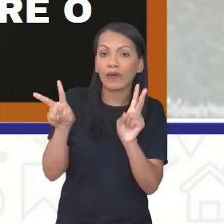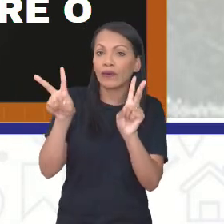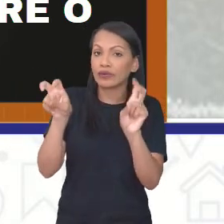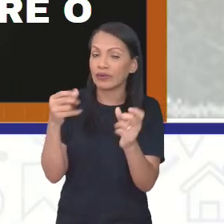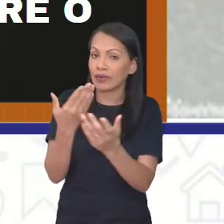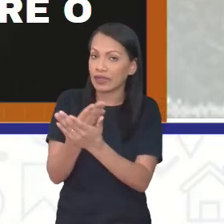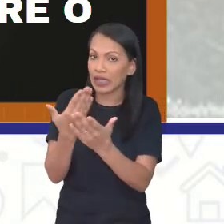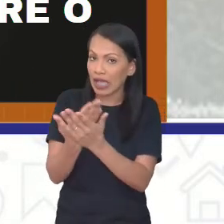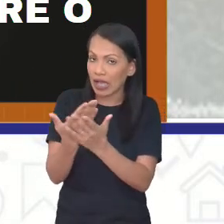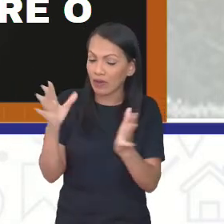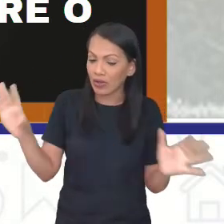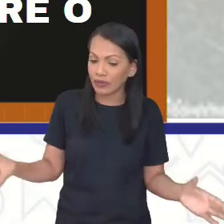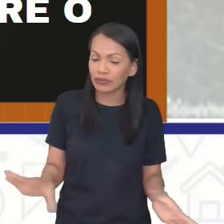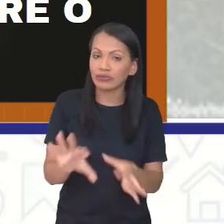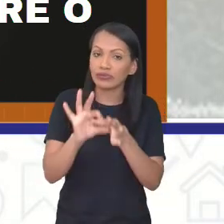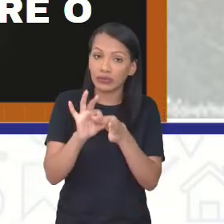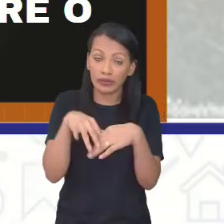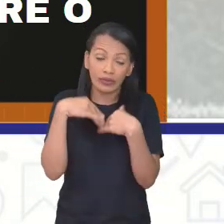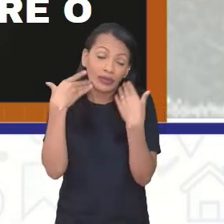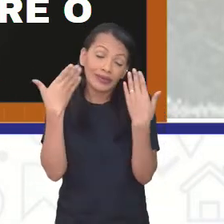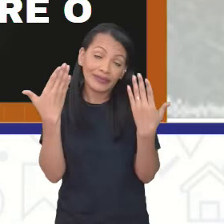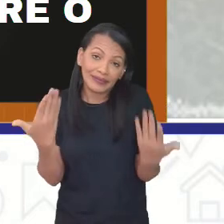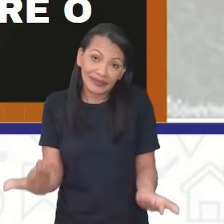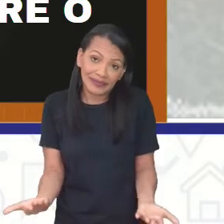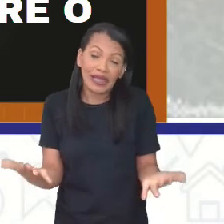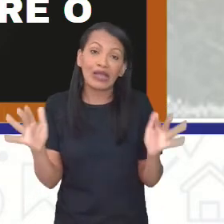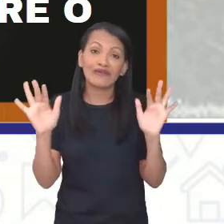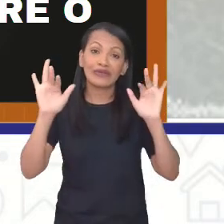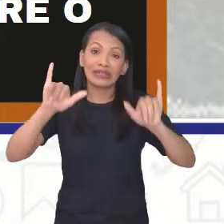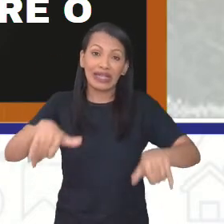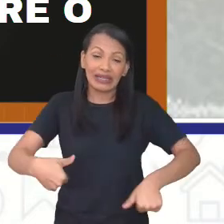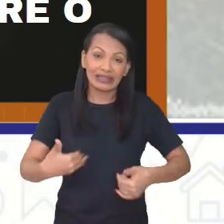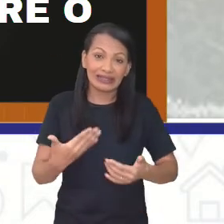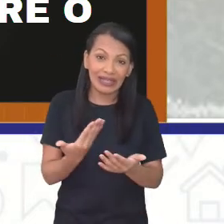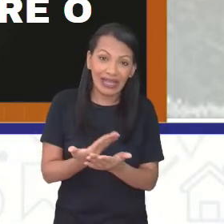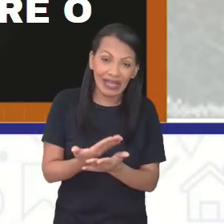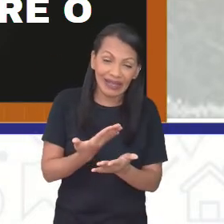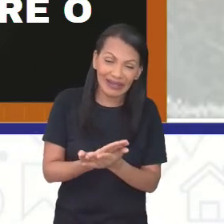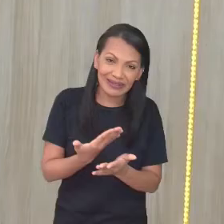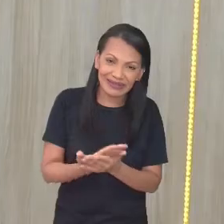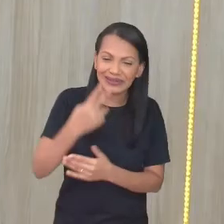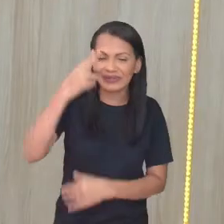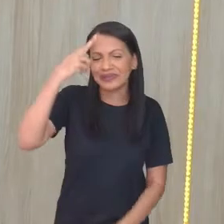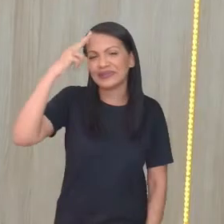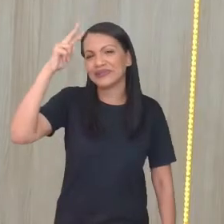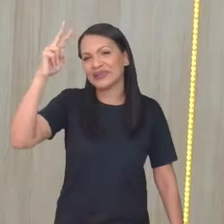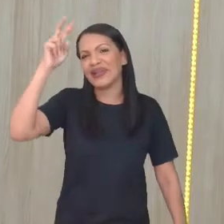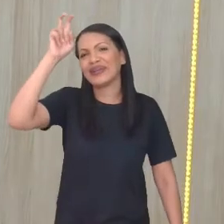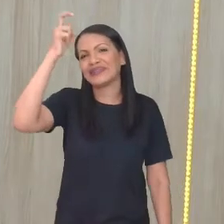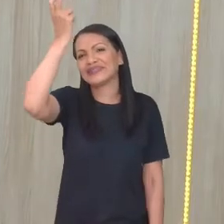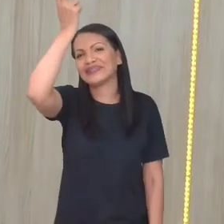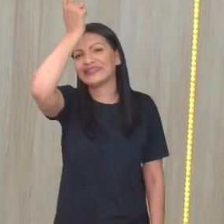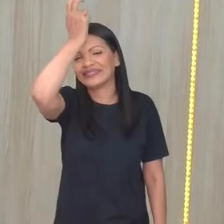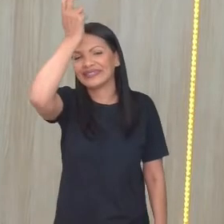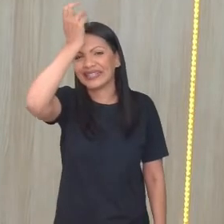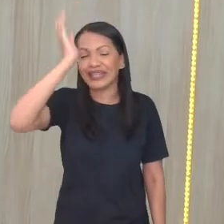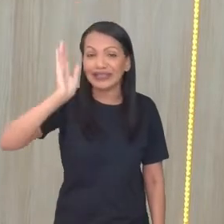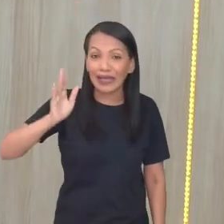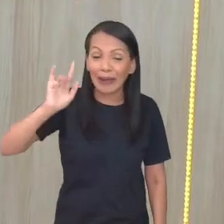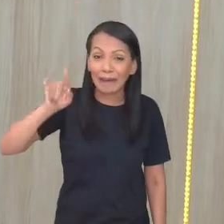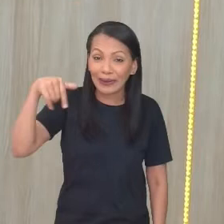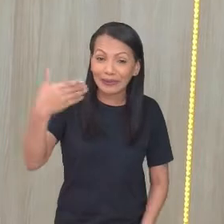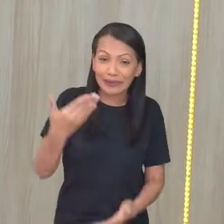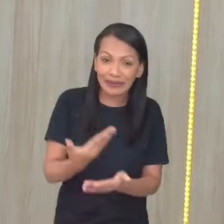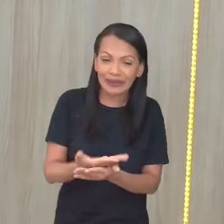forma complementar. No mais é isso. Finalizamos aí a parte, né, da história do Egito. Próxima aula a gente já chega aqui